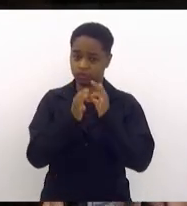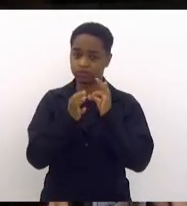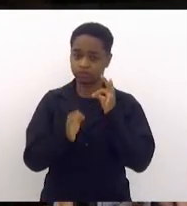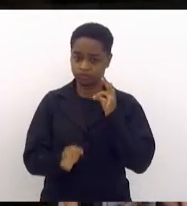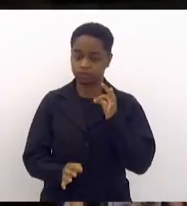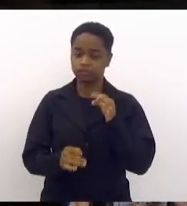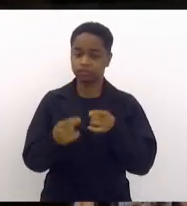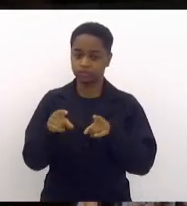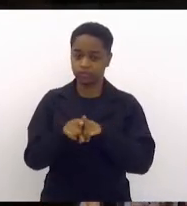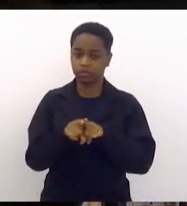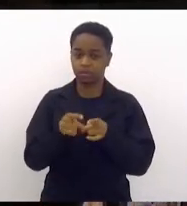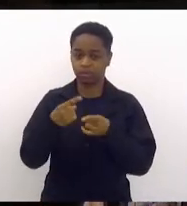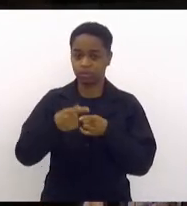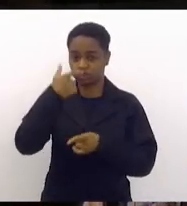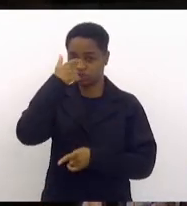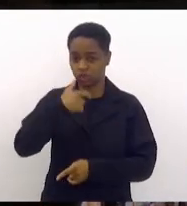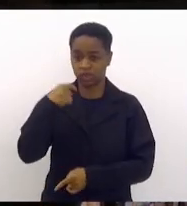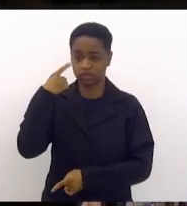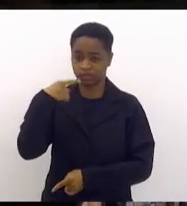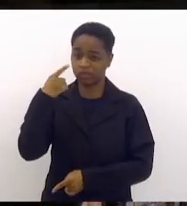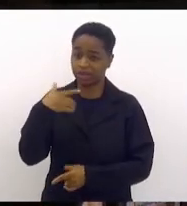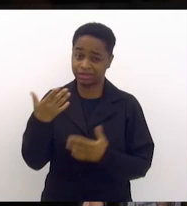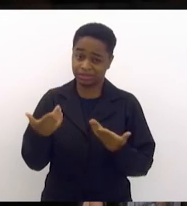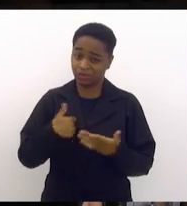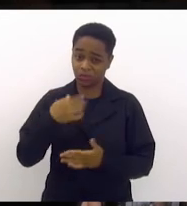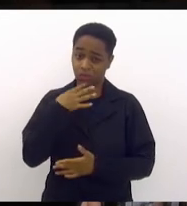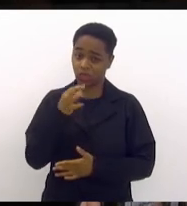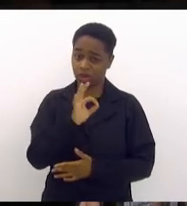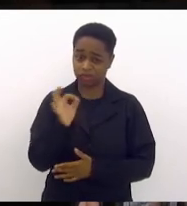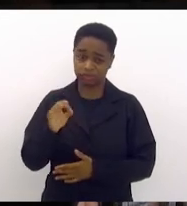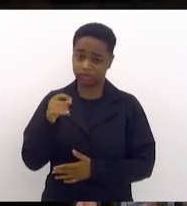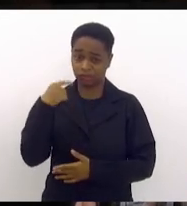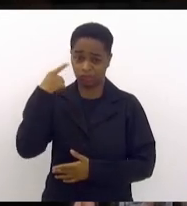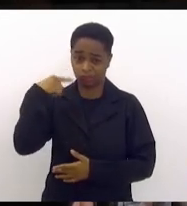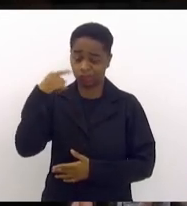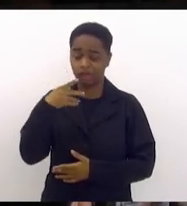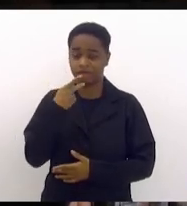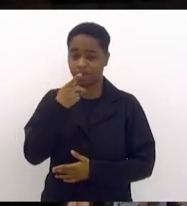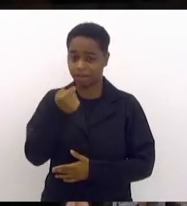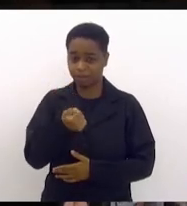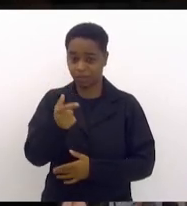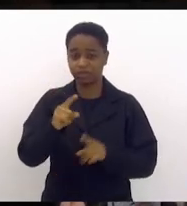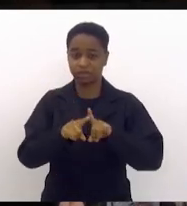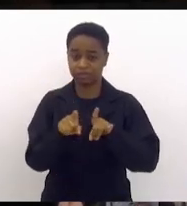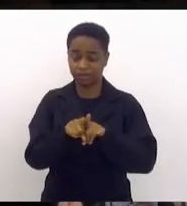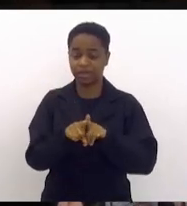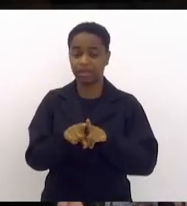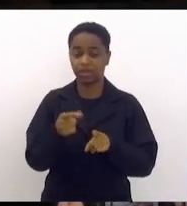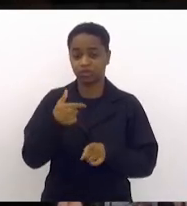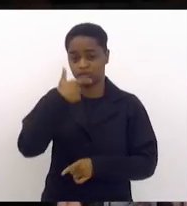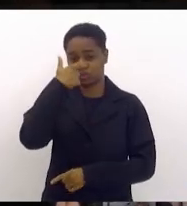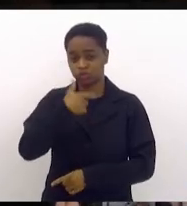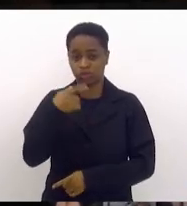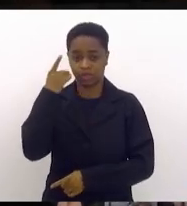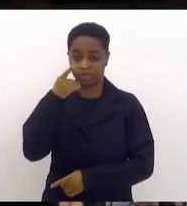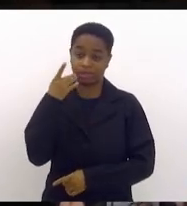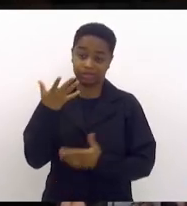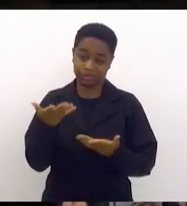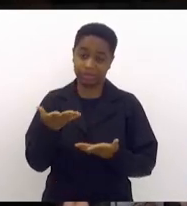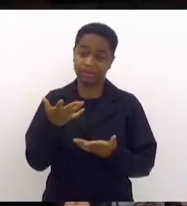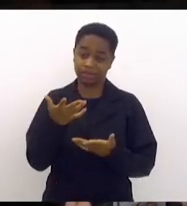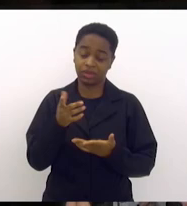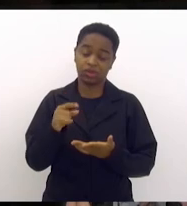porque sou advogada e não conheço um que fale pouco e terceiro porque sou parlamentar e parlamentar não é tem a palavra como